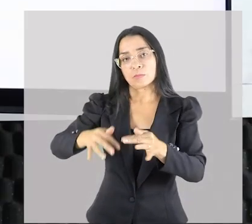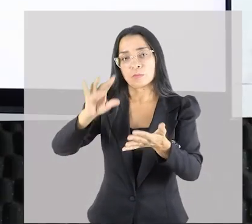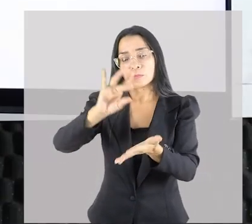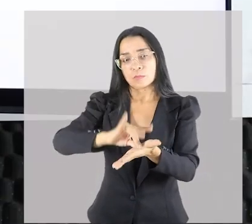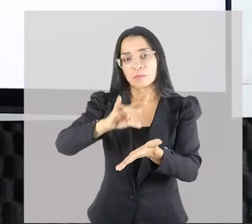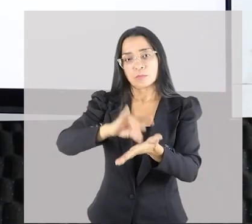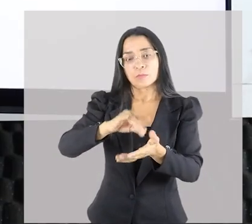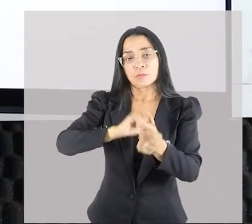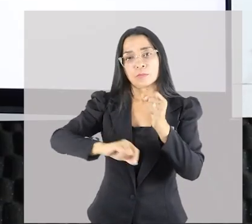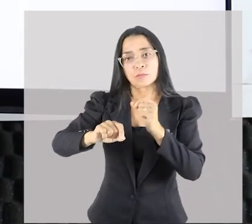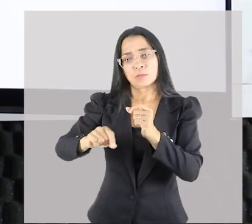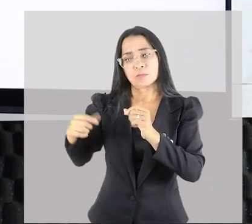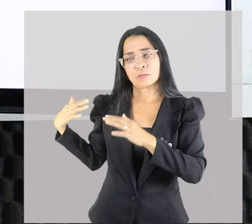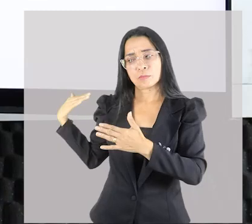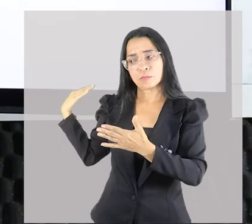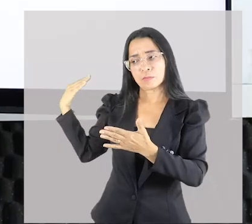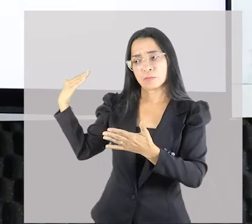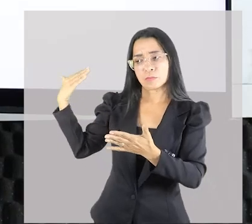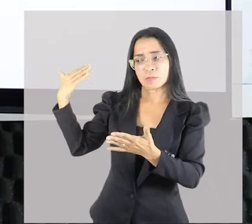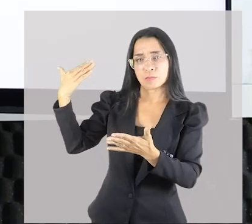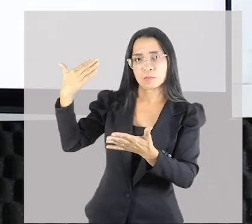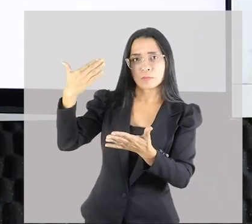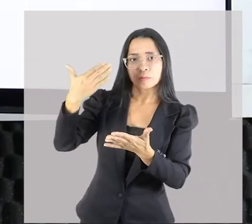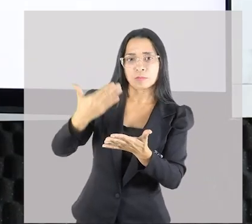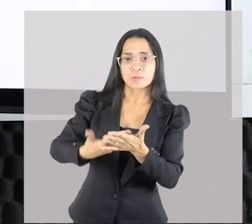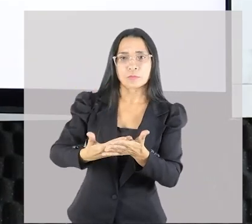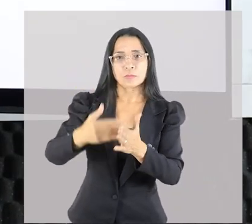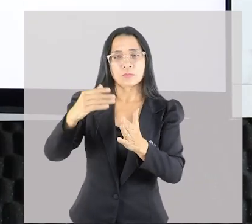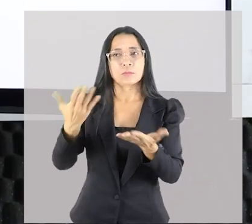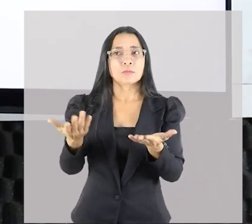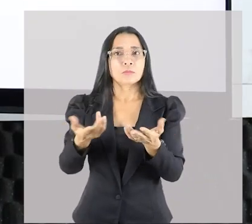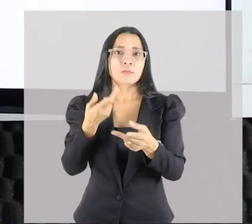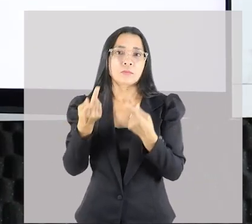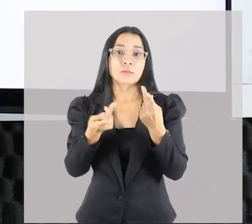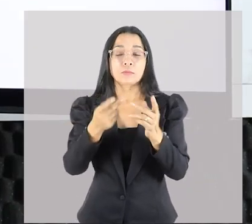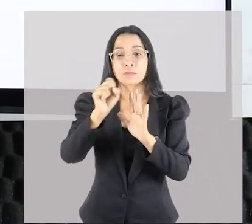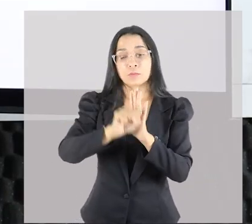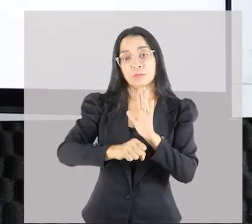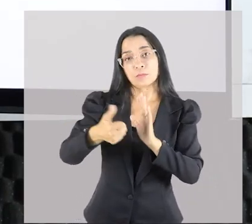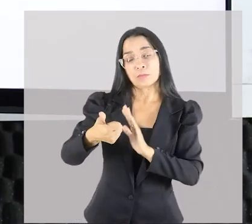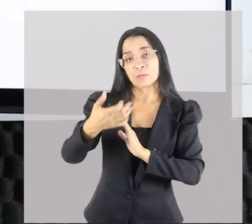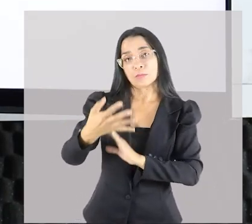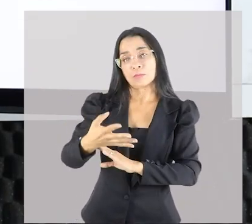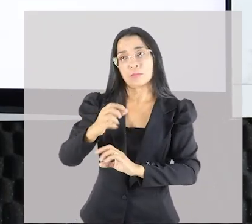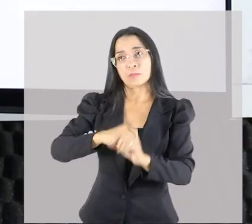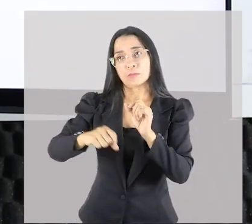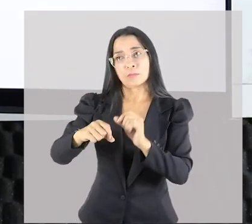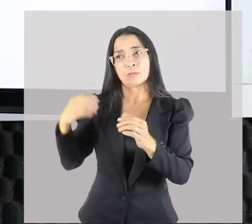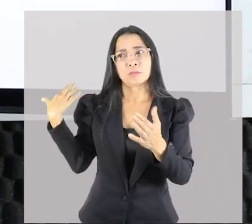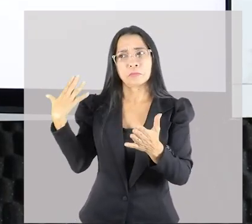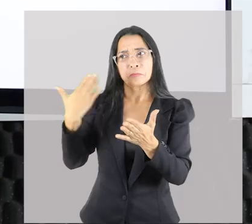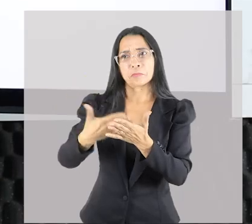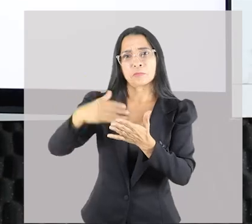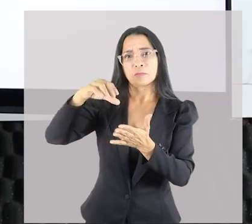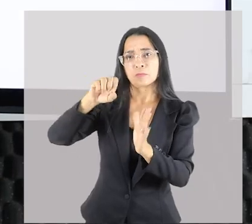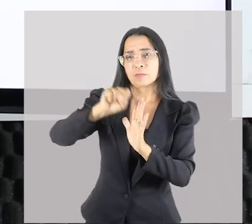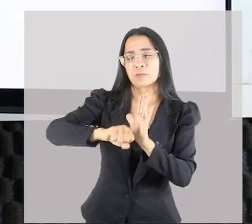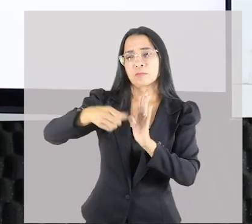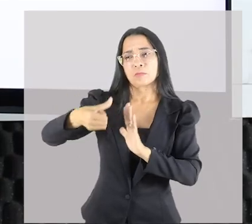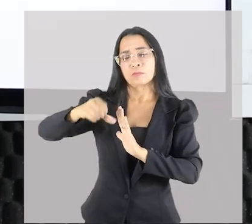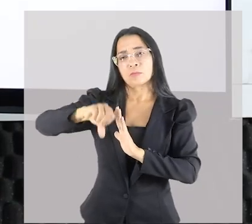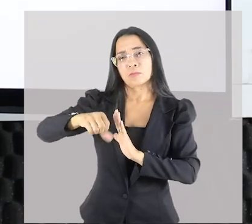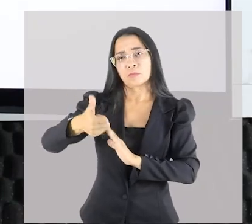um momento que já vem, claro, estamos falando aí pontualmente no século XIV, mas no século IX, século X, você já tinha